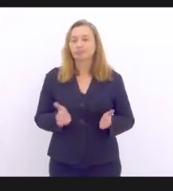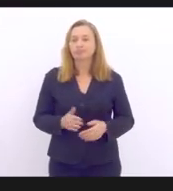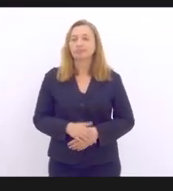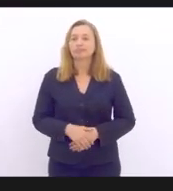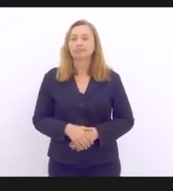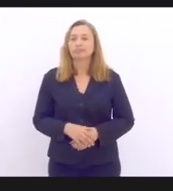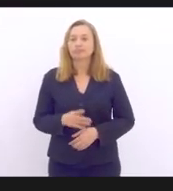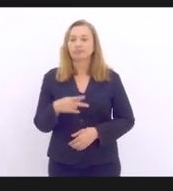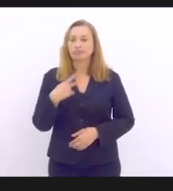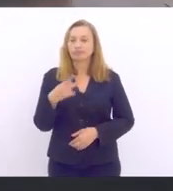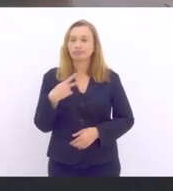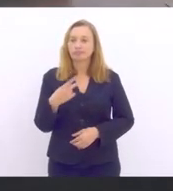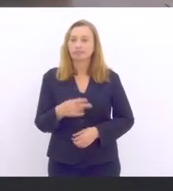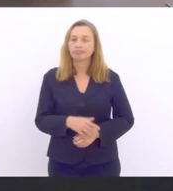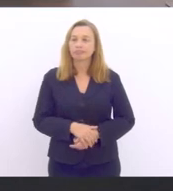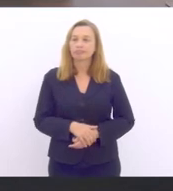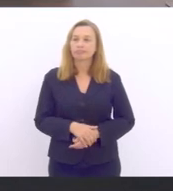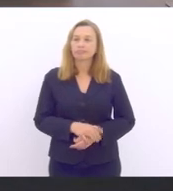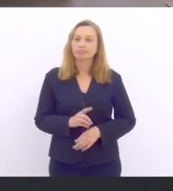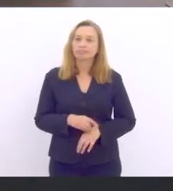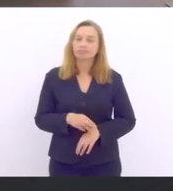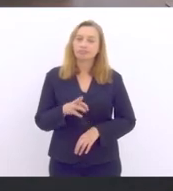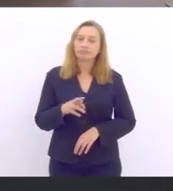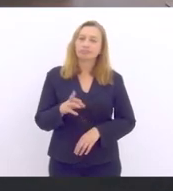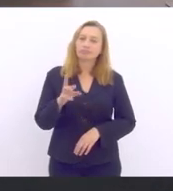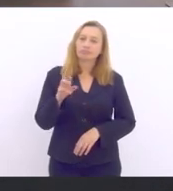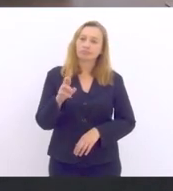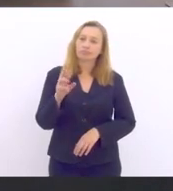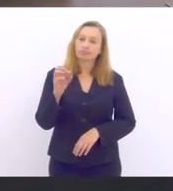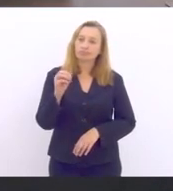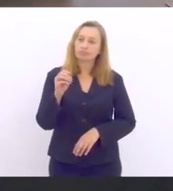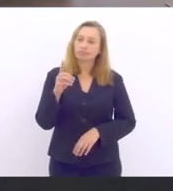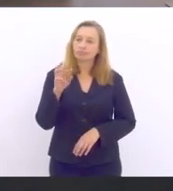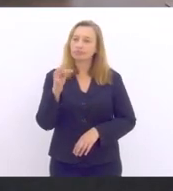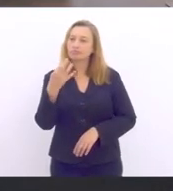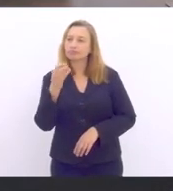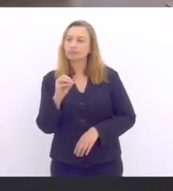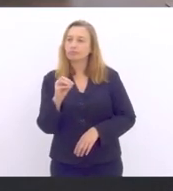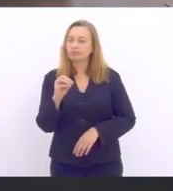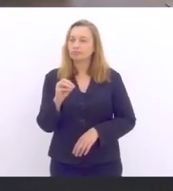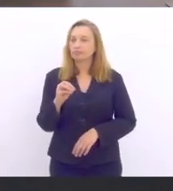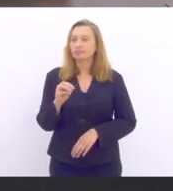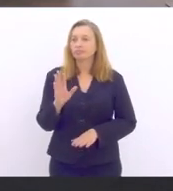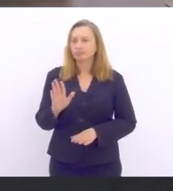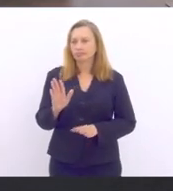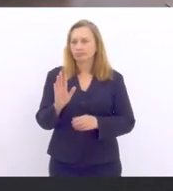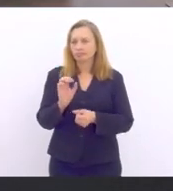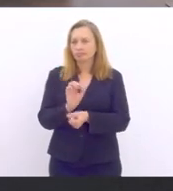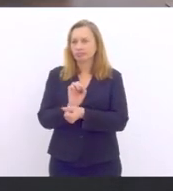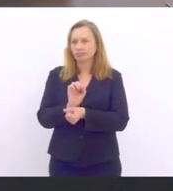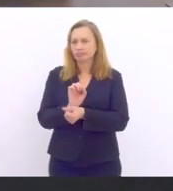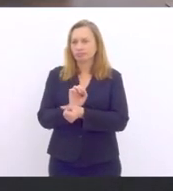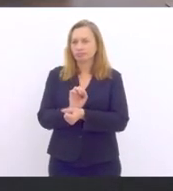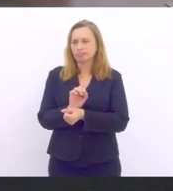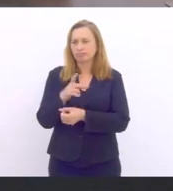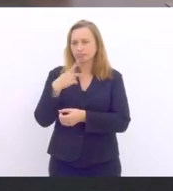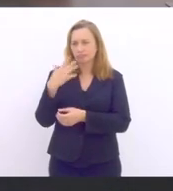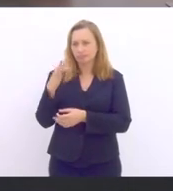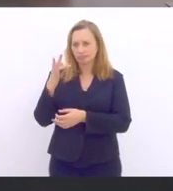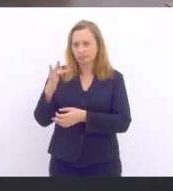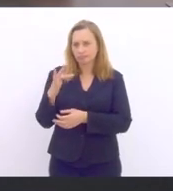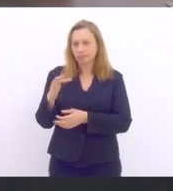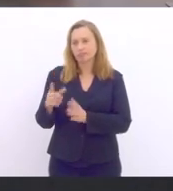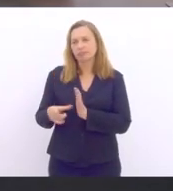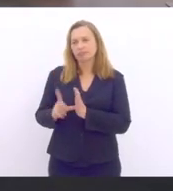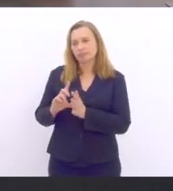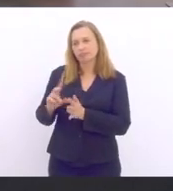sua intervenção ao doutor Rodrigo Terra, promotor de justiça. Só uma questão prévia antes do doutor Rodrigo